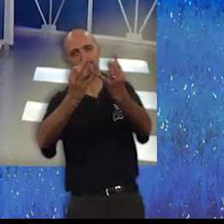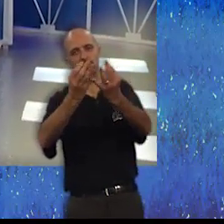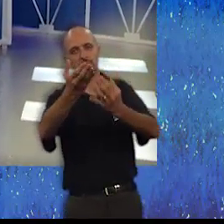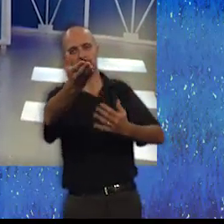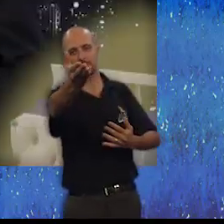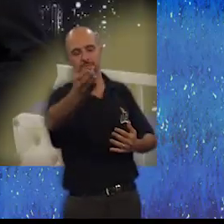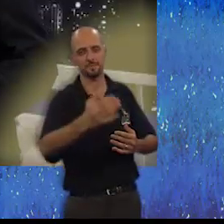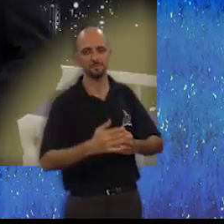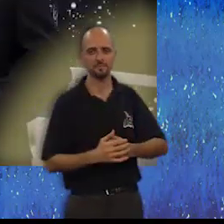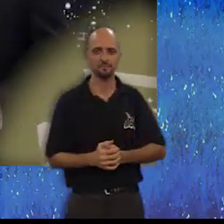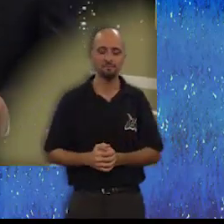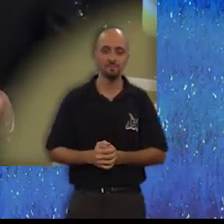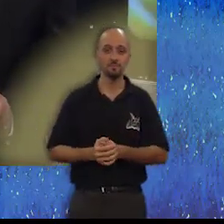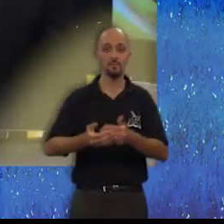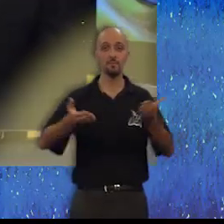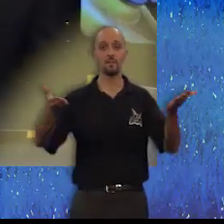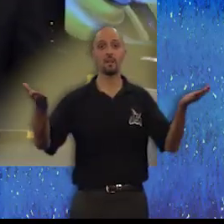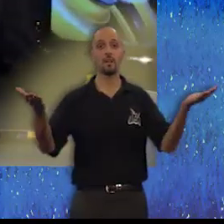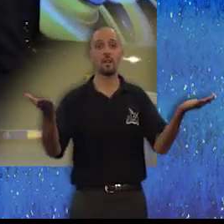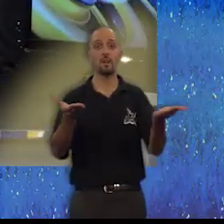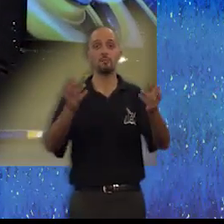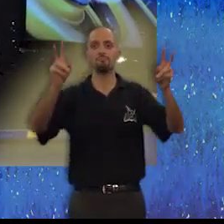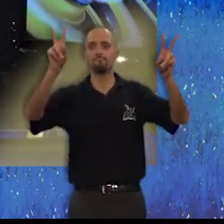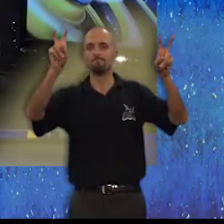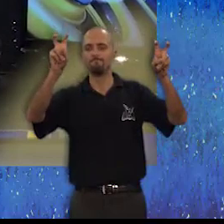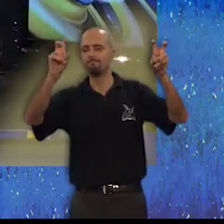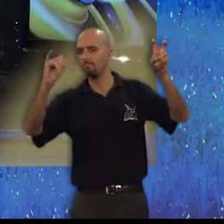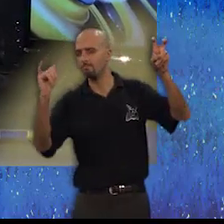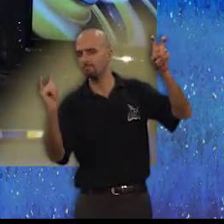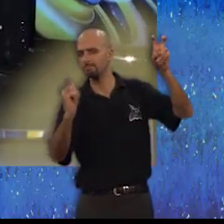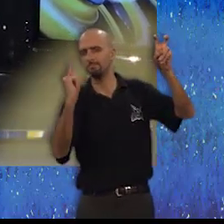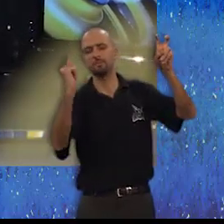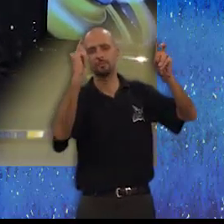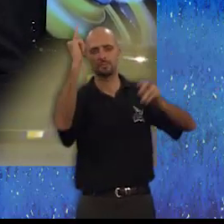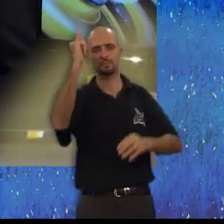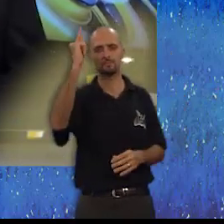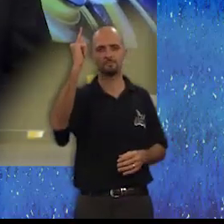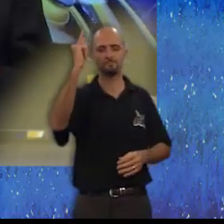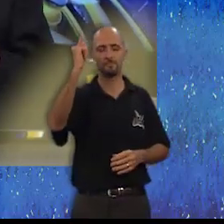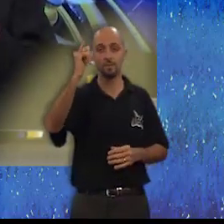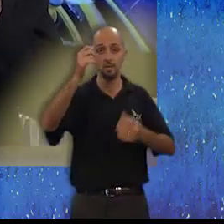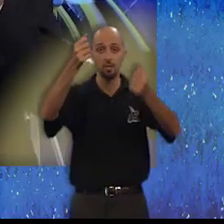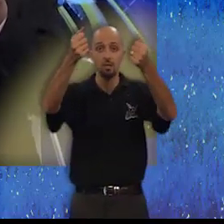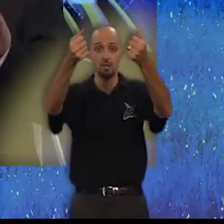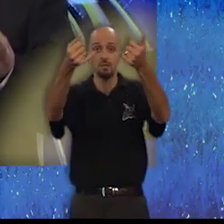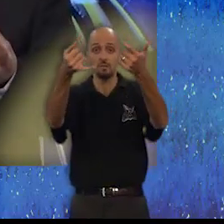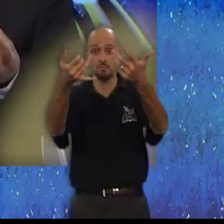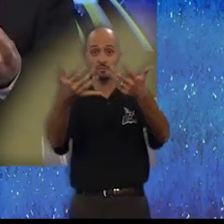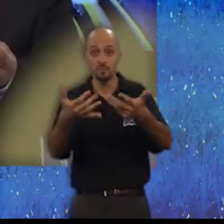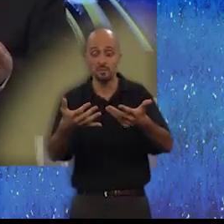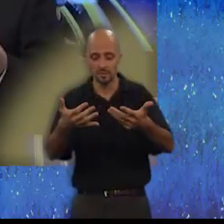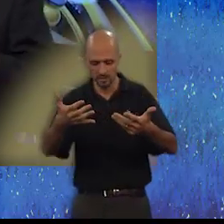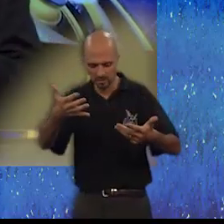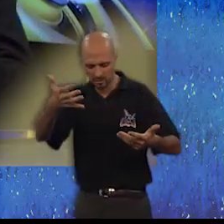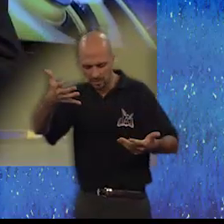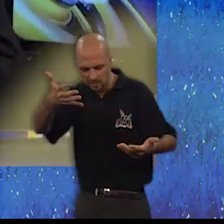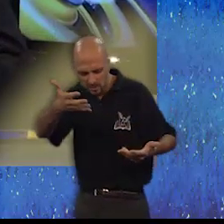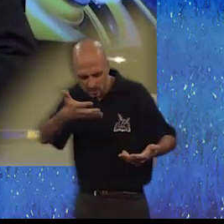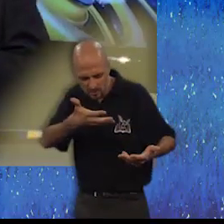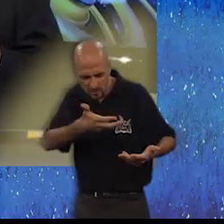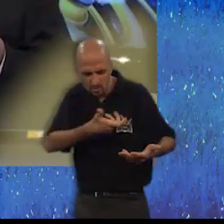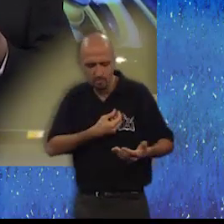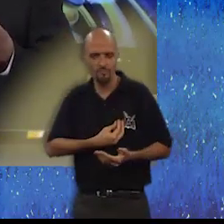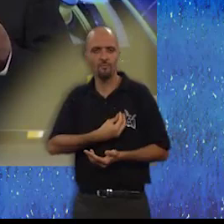casa. Hoje nós vamos tratar de um tema muito interessante. Hoje nós queremos falar sobre a salvação e eu vou